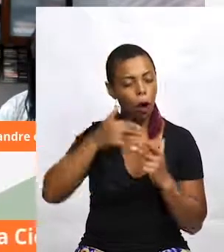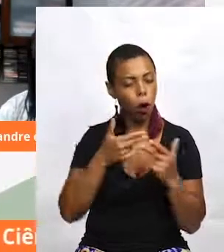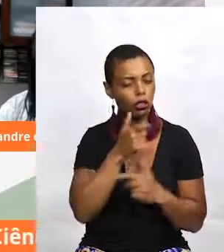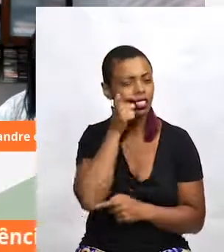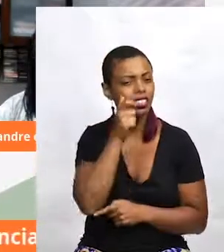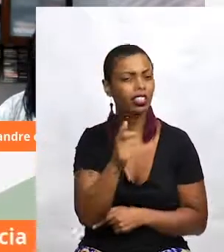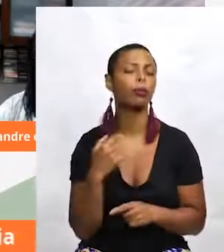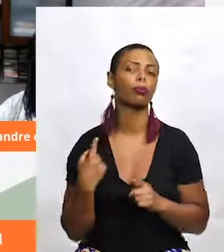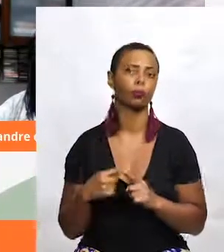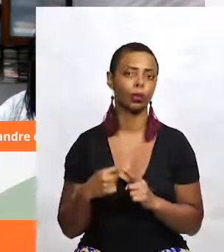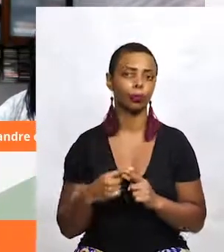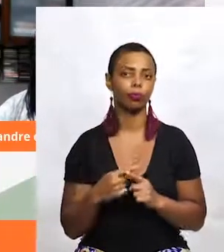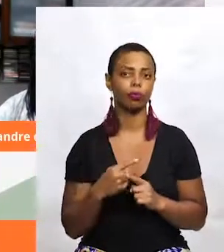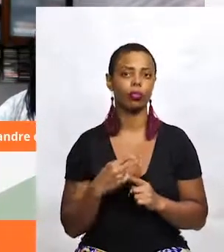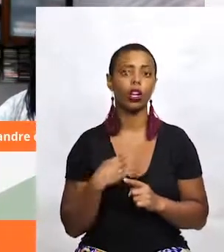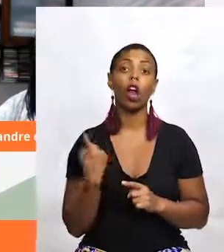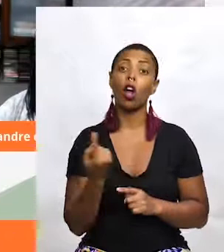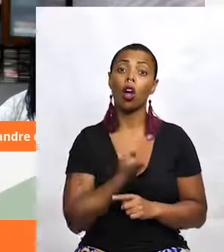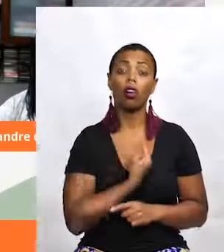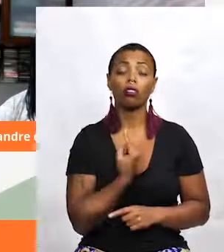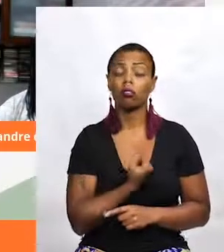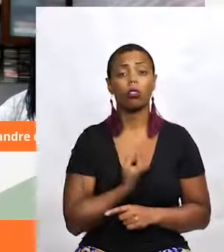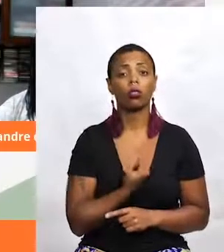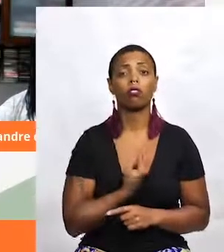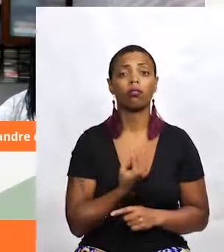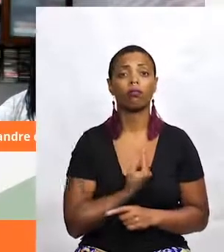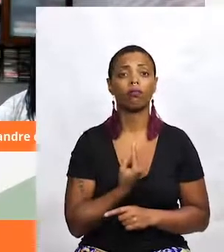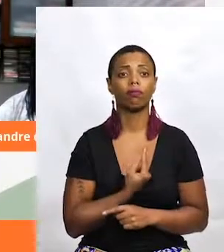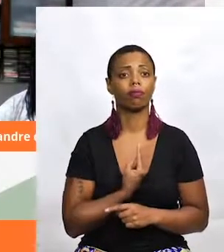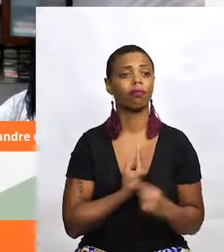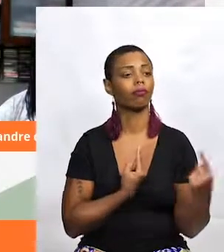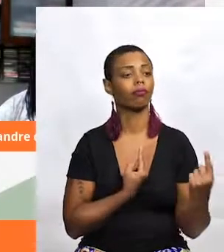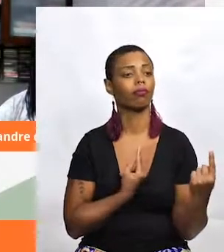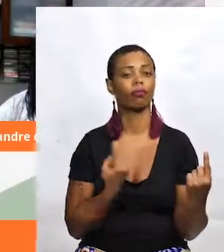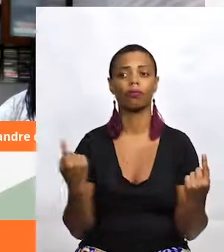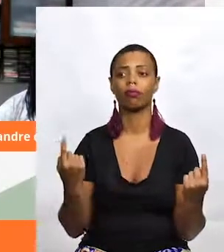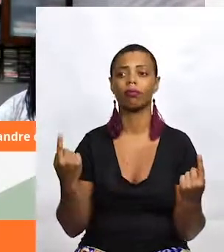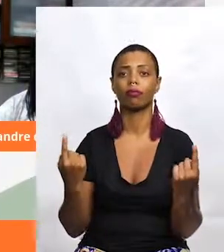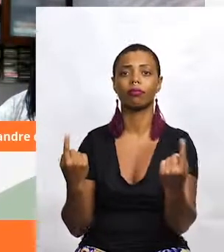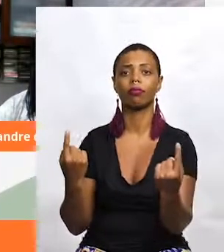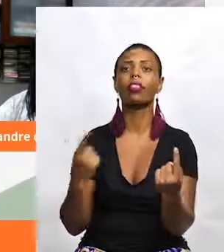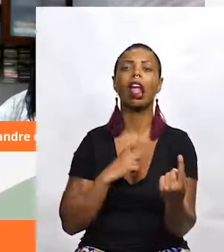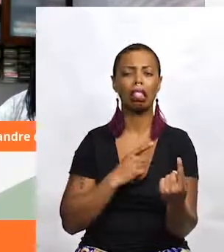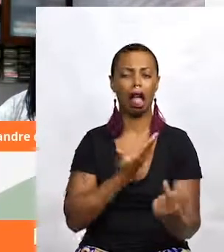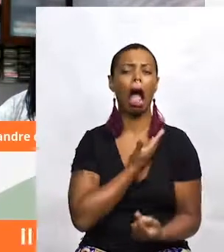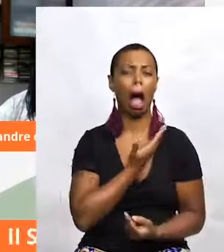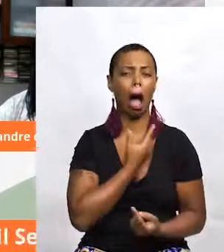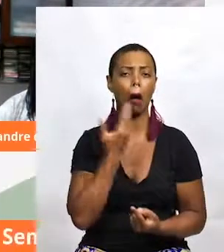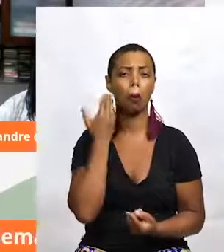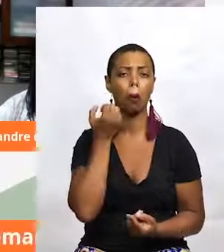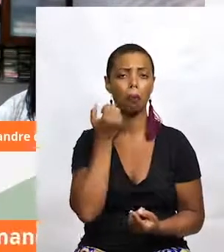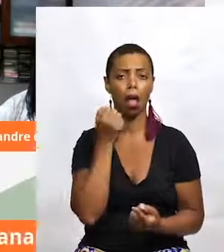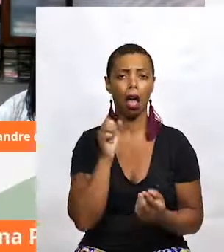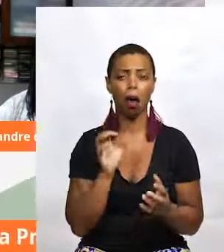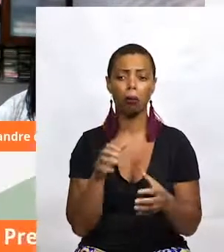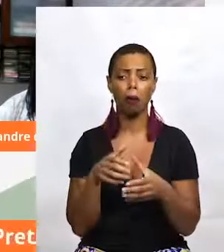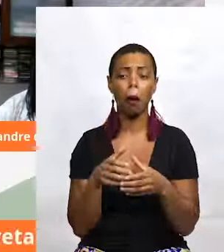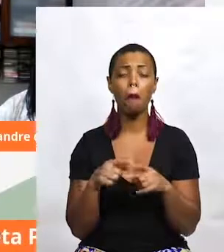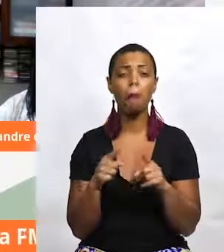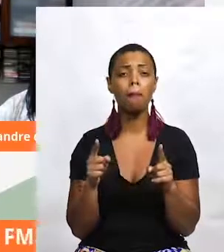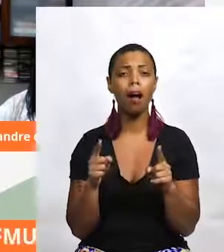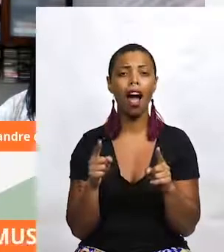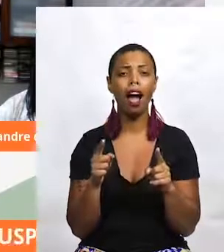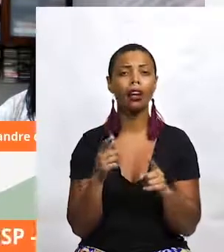porque nós somos sozinhos, né? Por mais que você tenha os seus amigos brancos, né, eles não entendem o